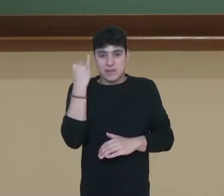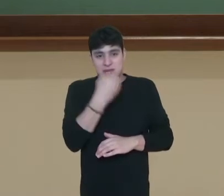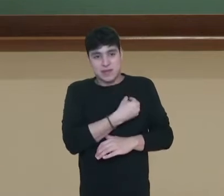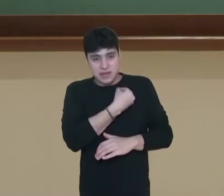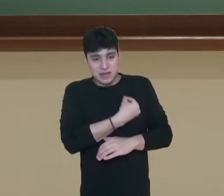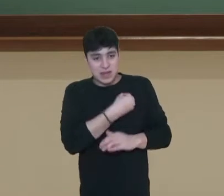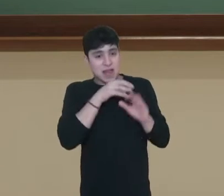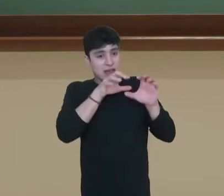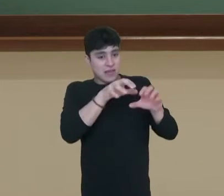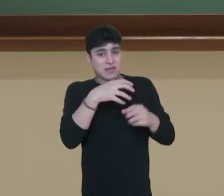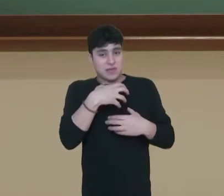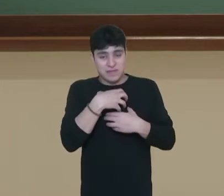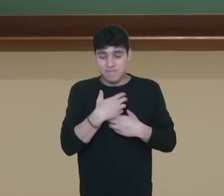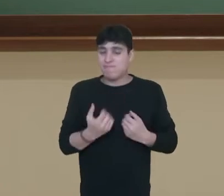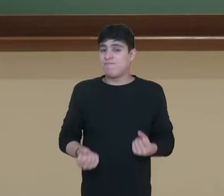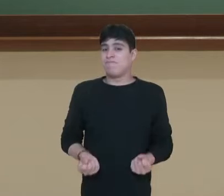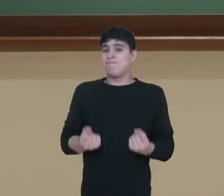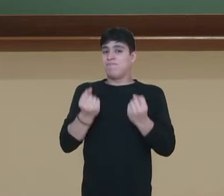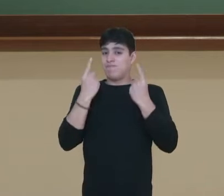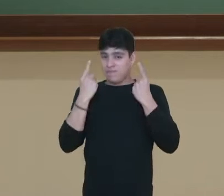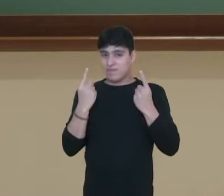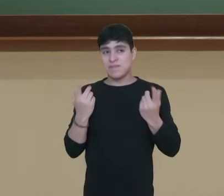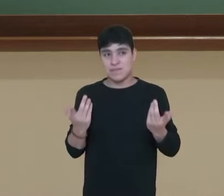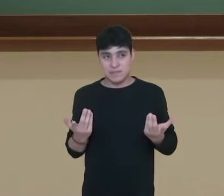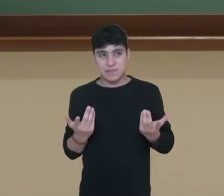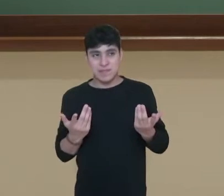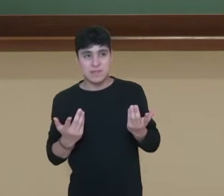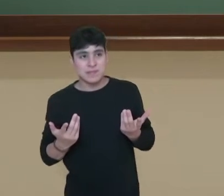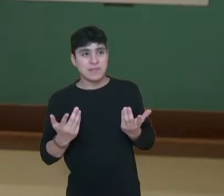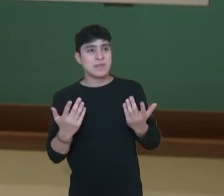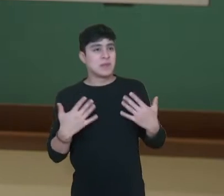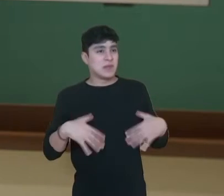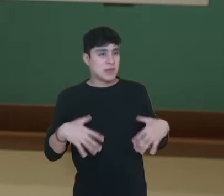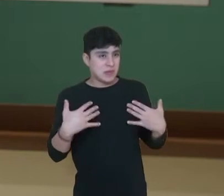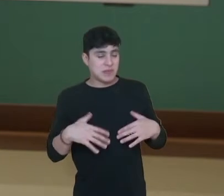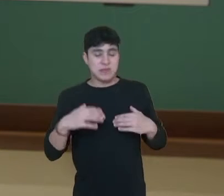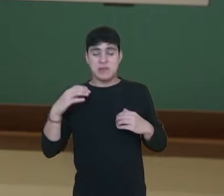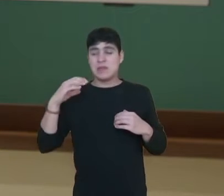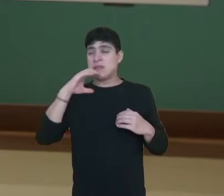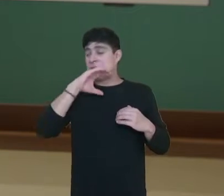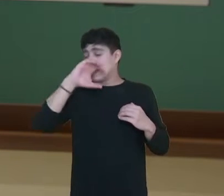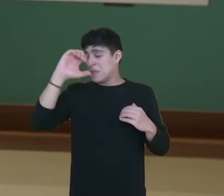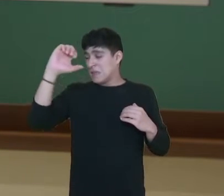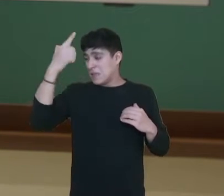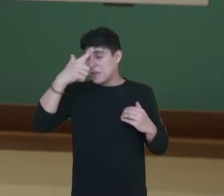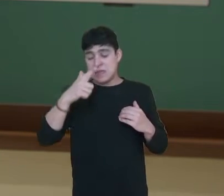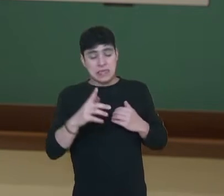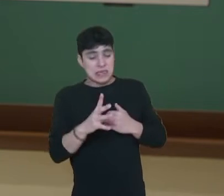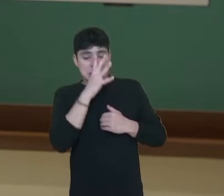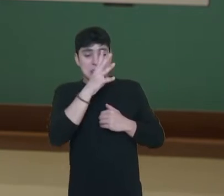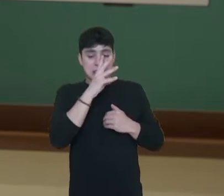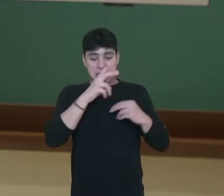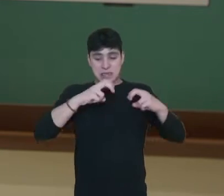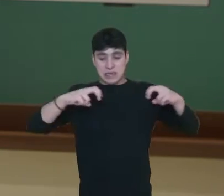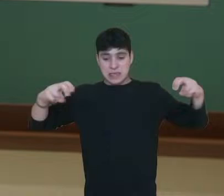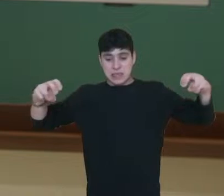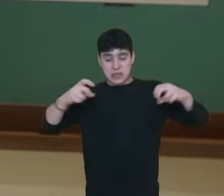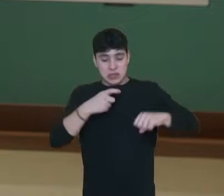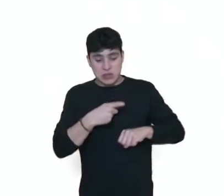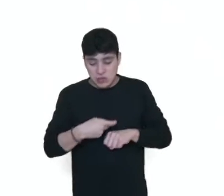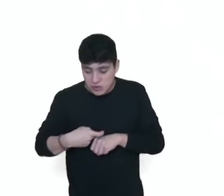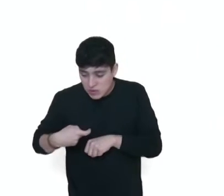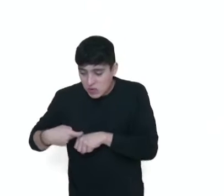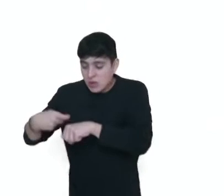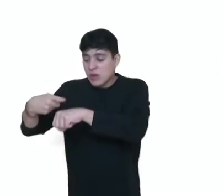dessa maneira. Muito calor e improviso. Sentados nas desconfortáveis arquibancadas de concreto do